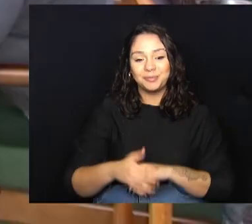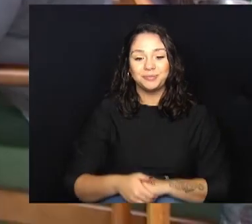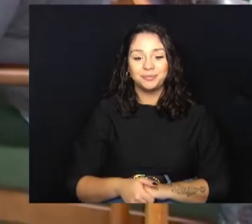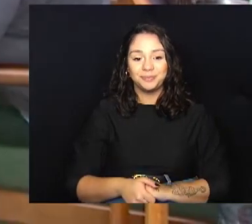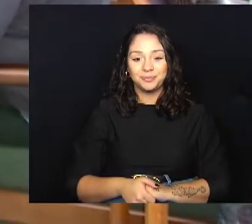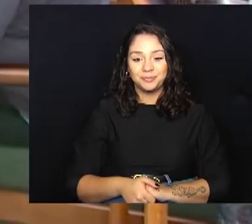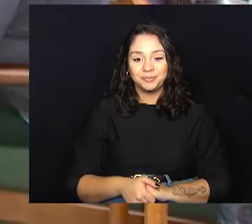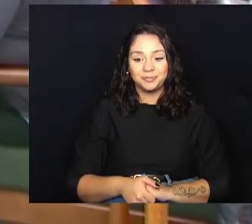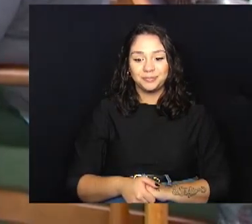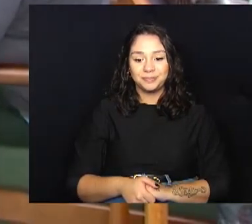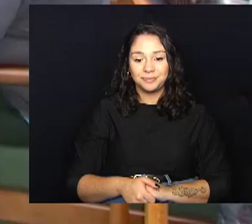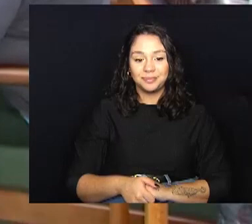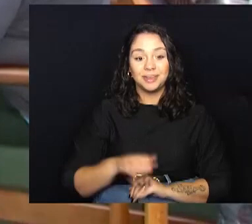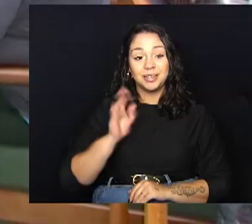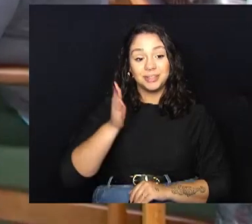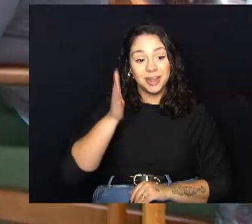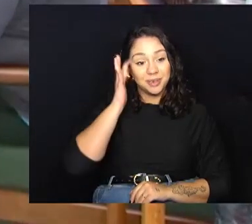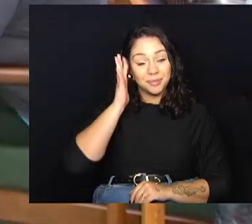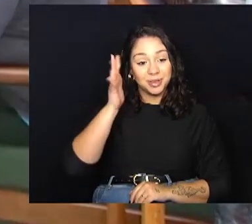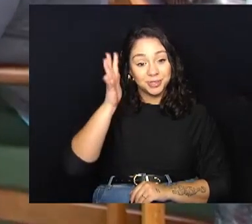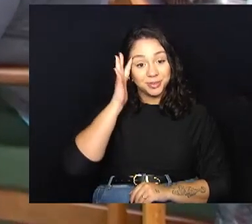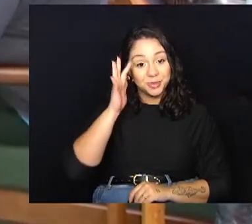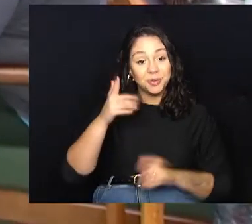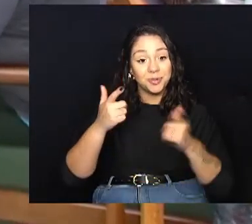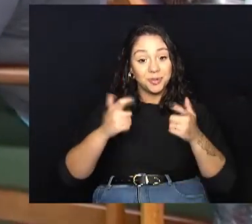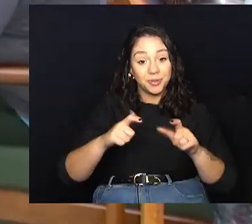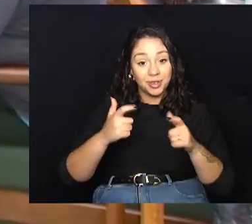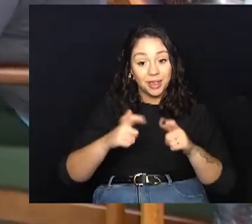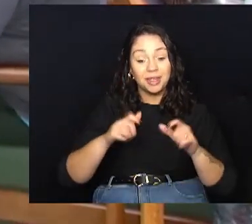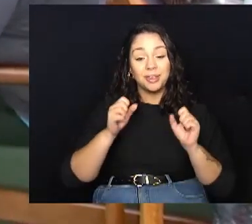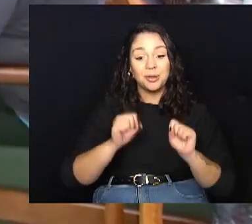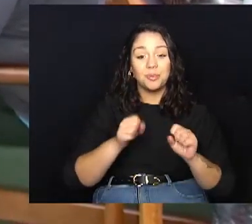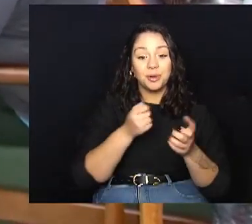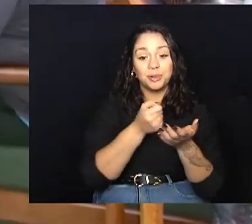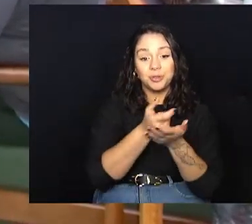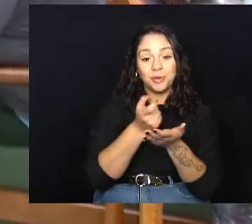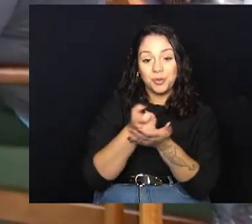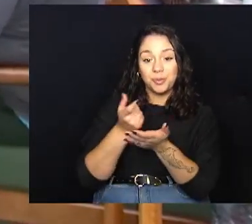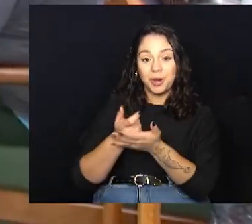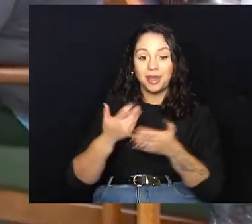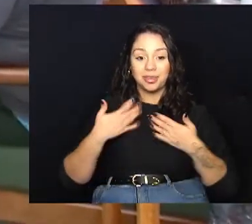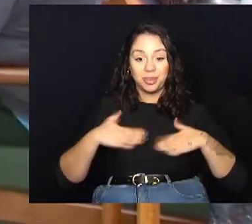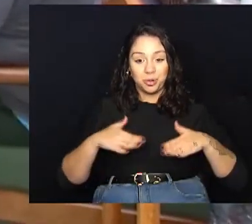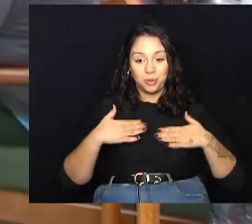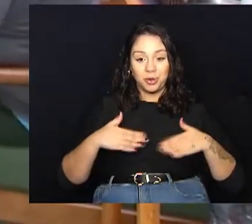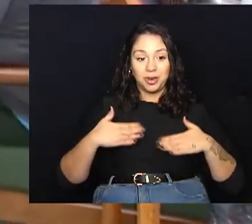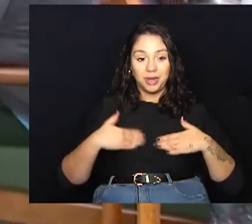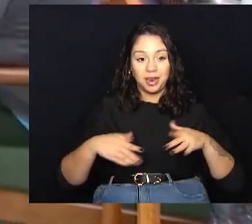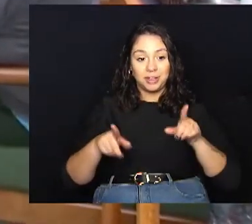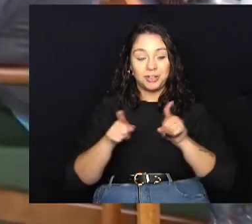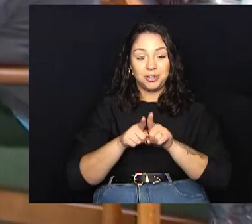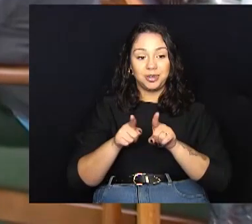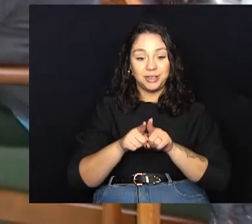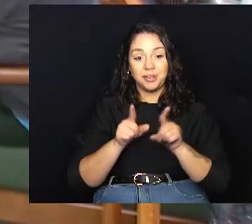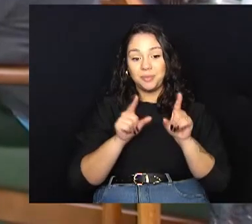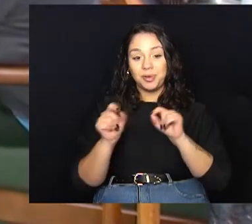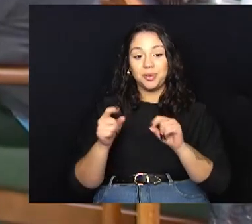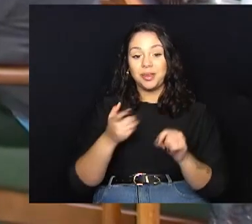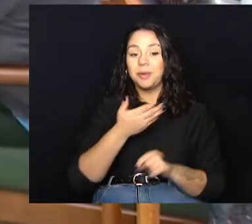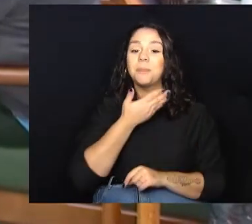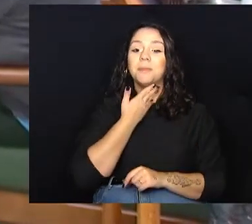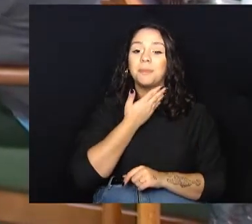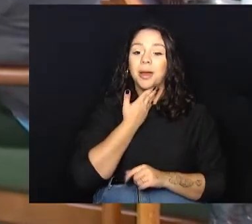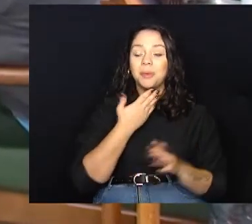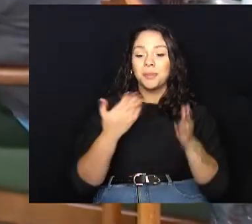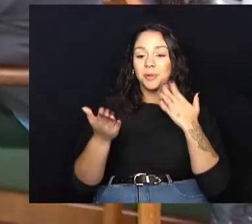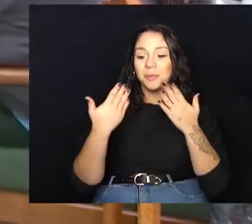já imaginou um lugar onde você pode fazer suas compras com tranquilidade e ainda de quebra bater um